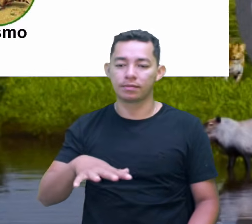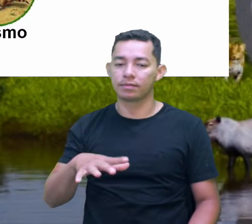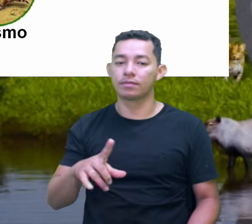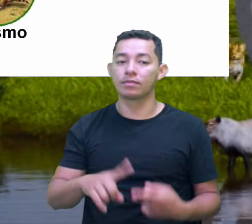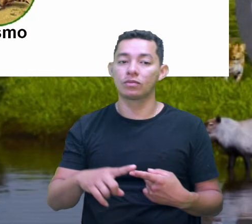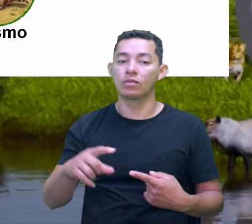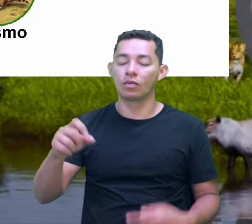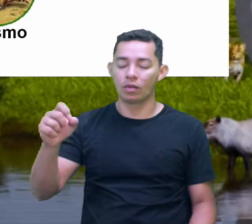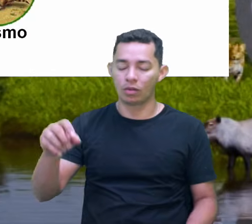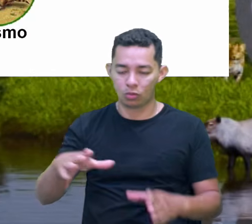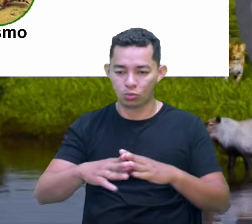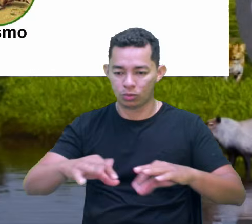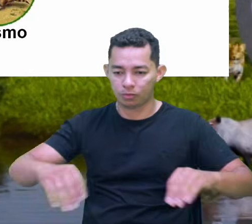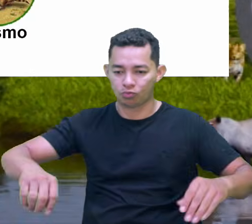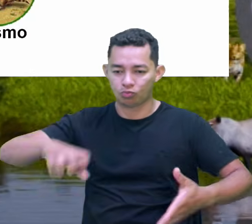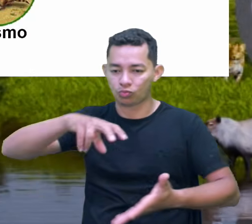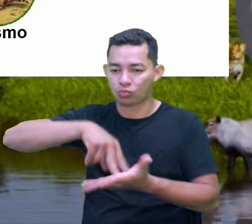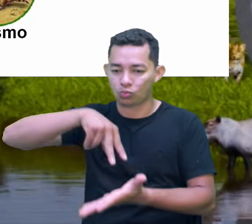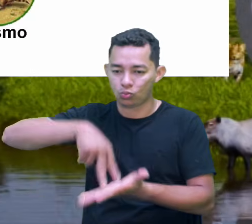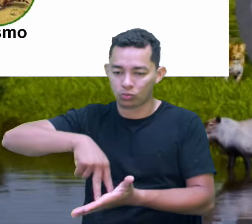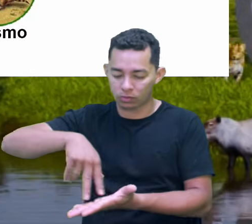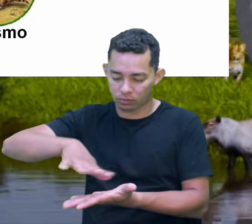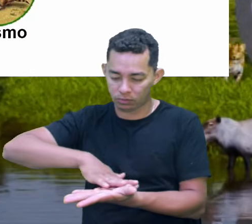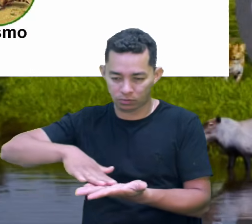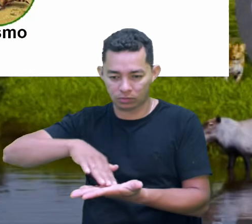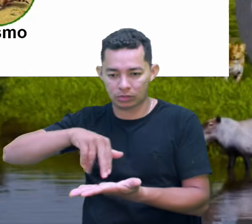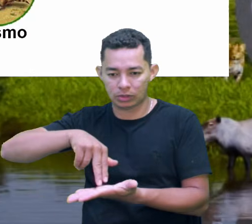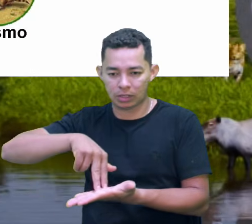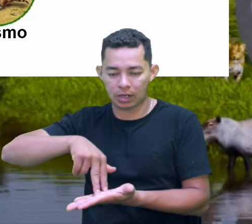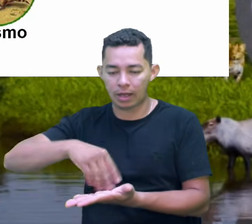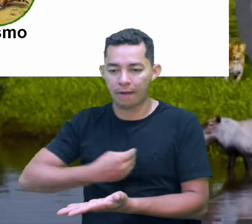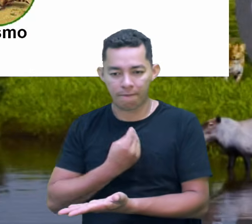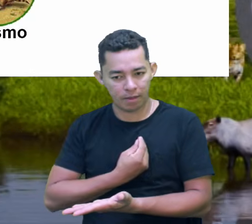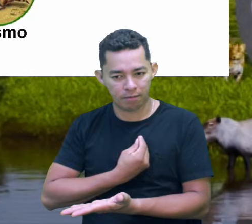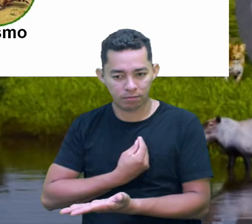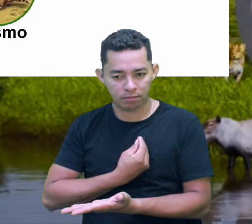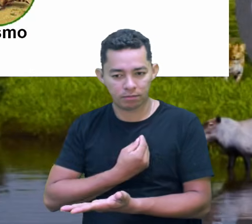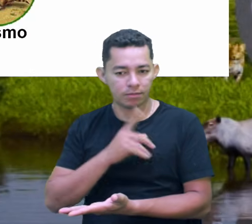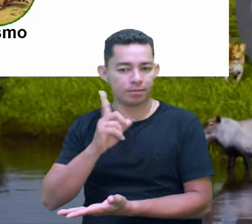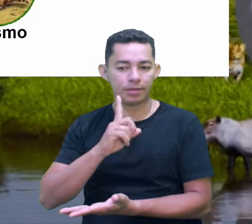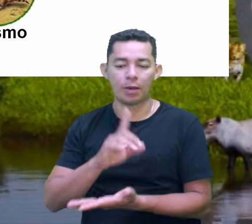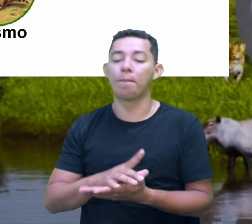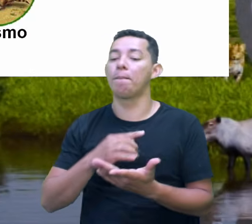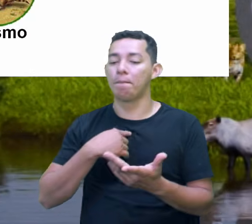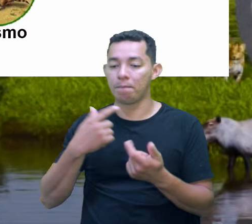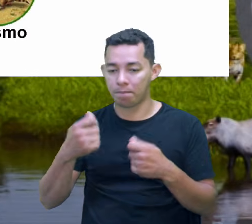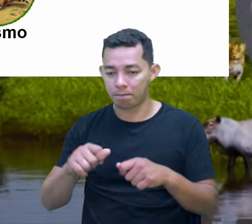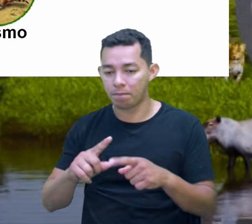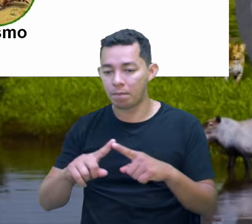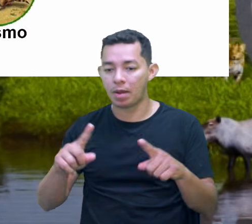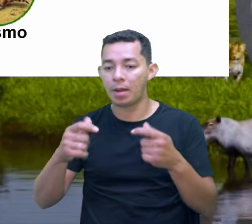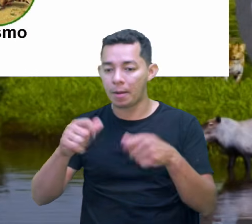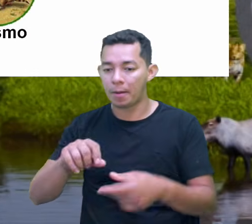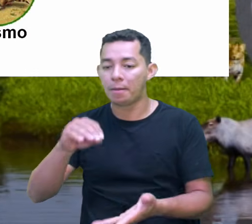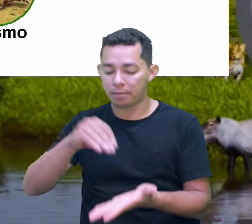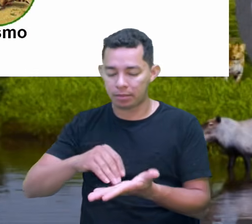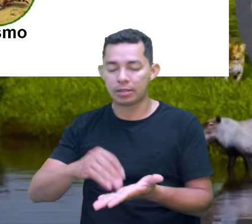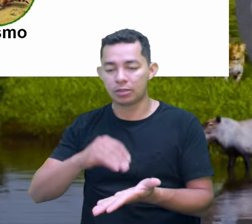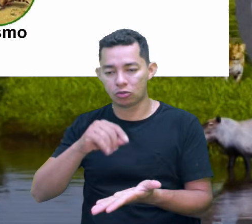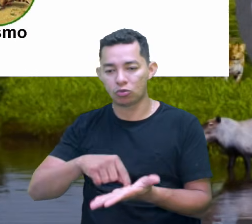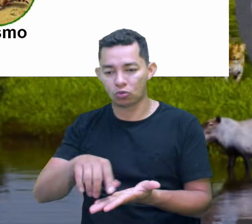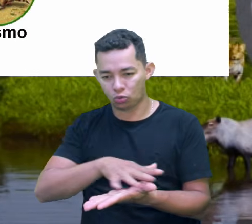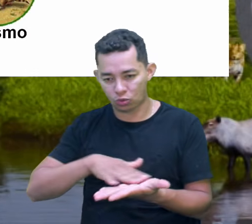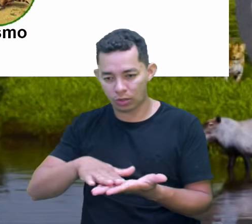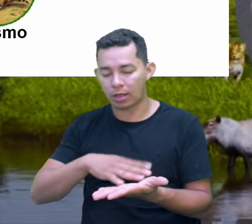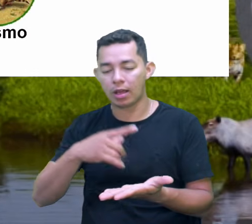O solo em que a gente pisa é um ser vivo? Não. Mas eu preciso dele para sobreviver, para eu plantar, para onde vai correr